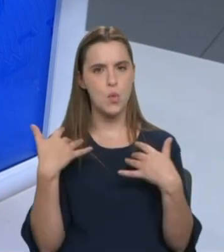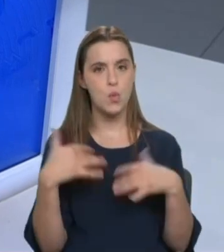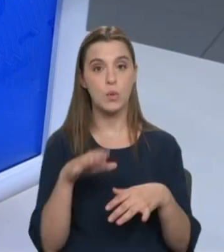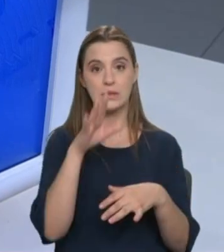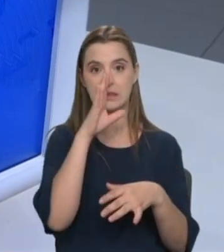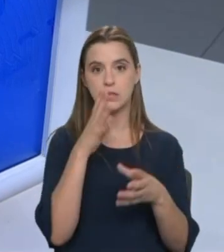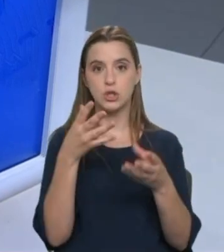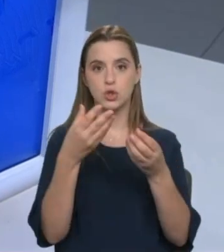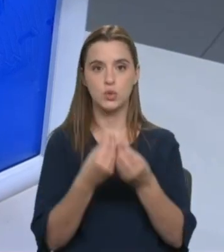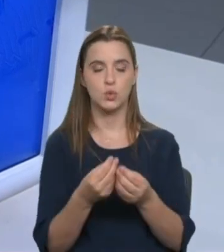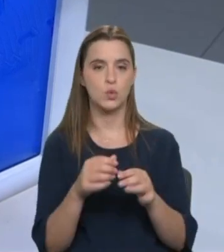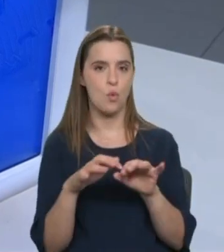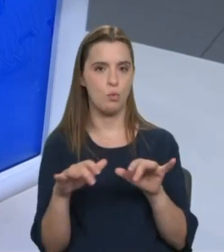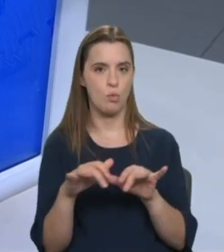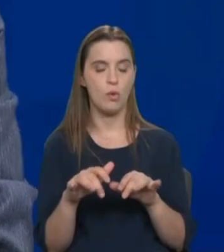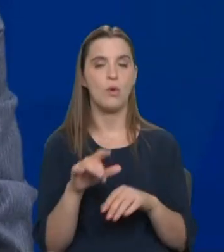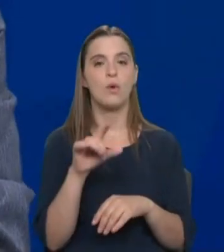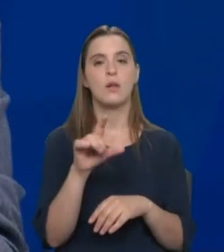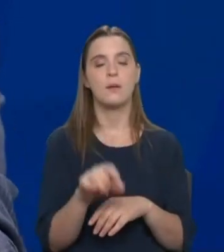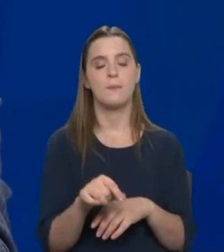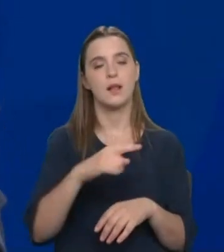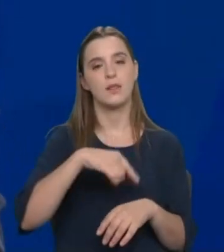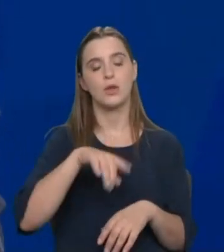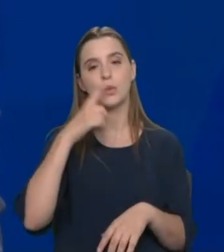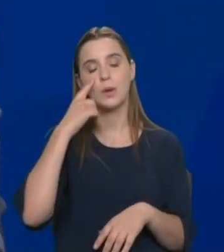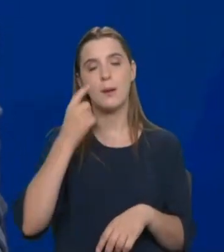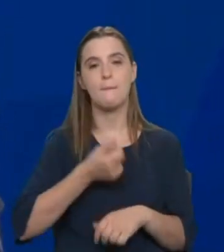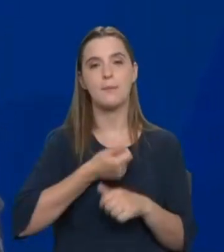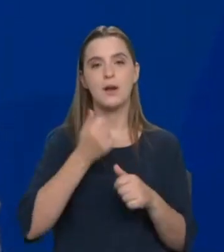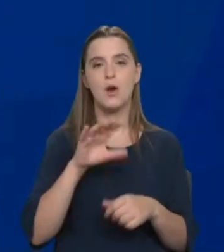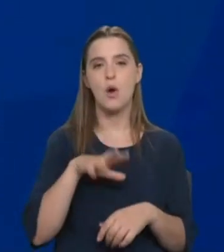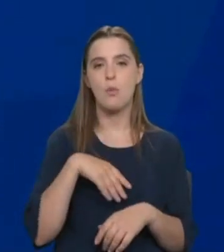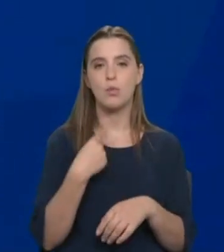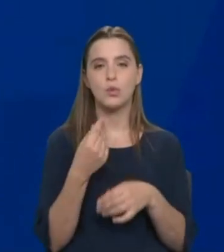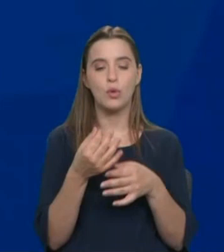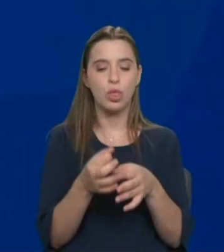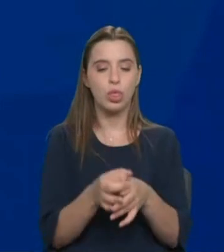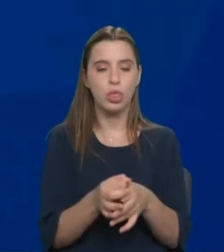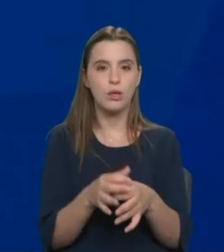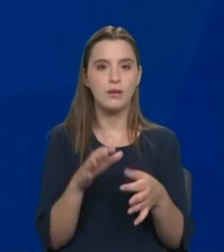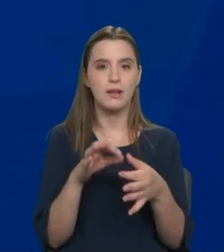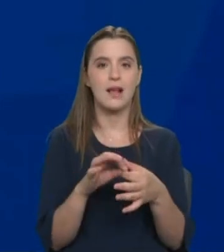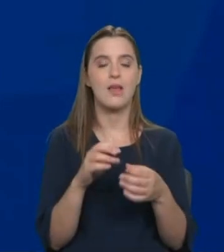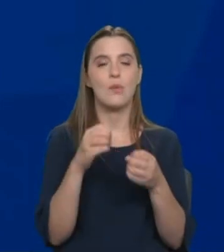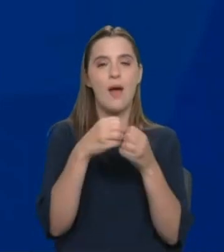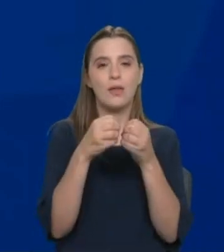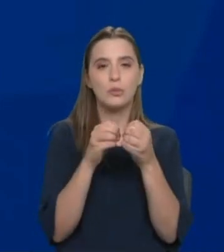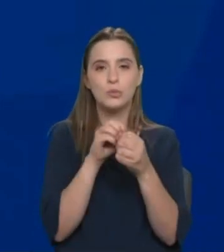computação e à medida que nós também vamos conhecendo melhor o mundo muito, muito pequenininho dos átomos.